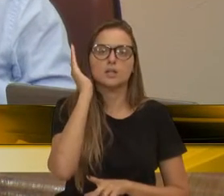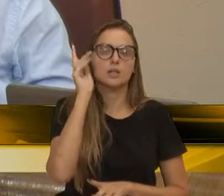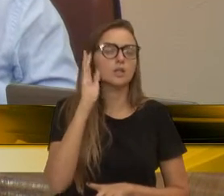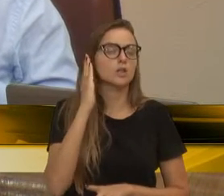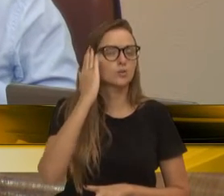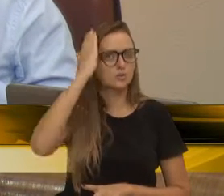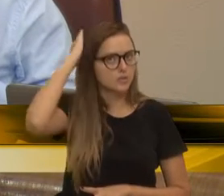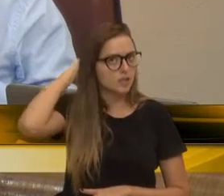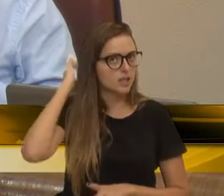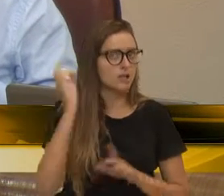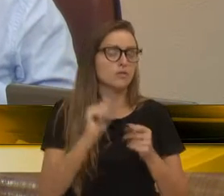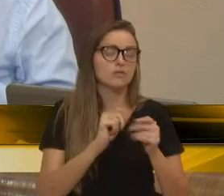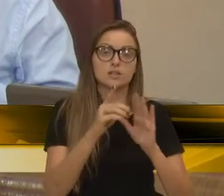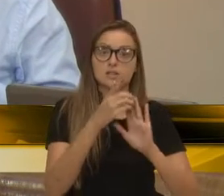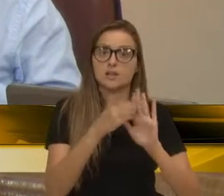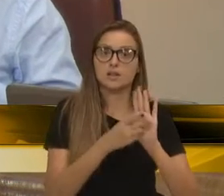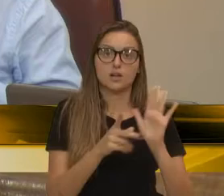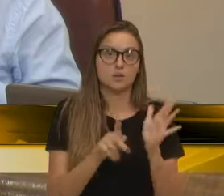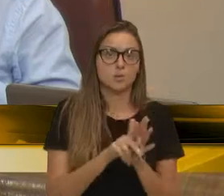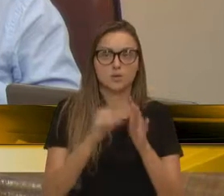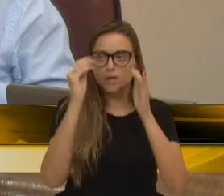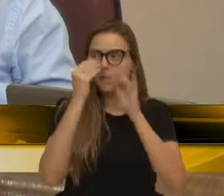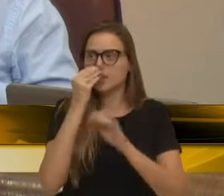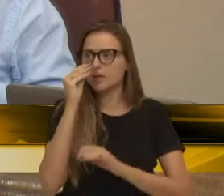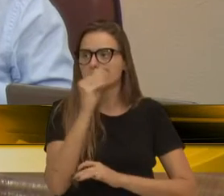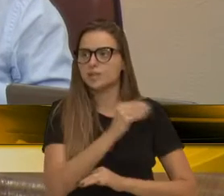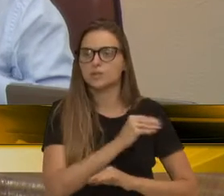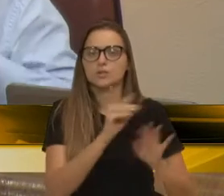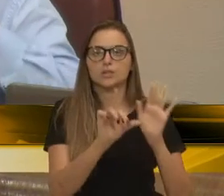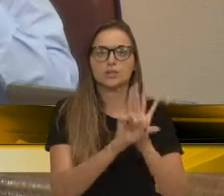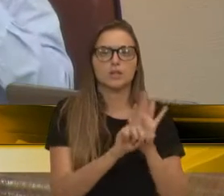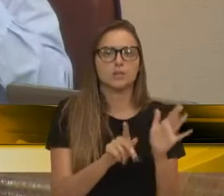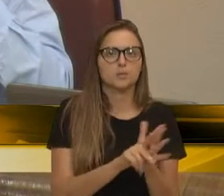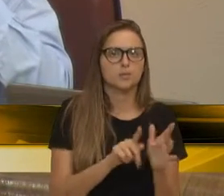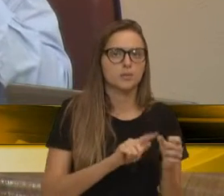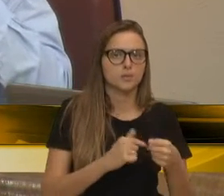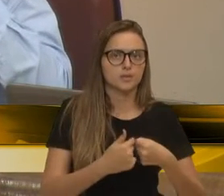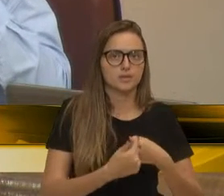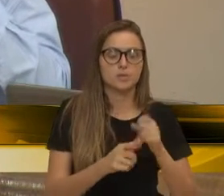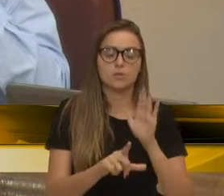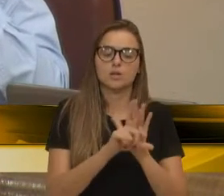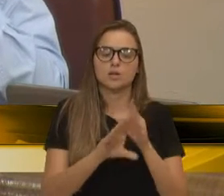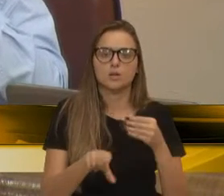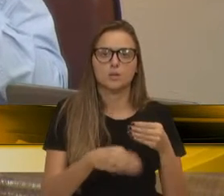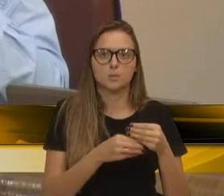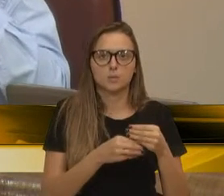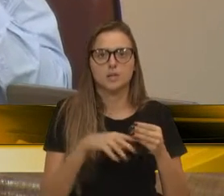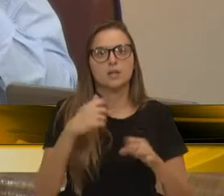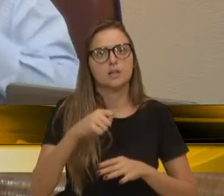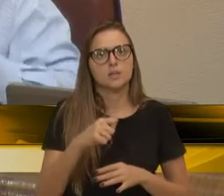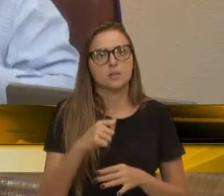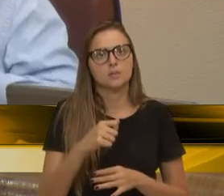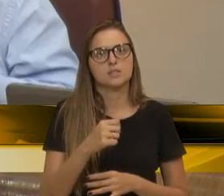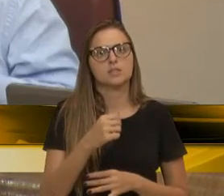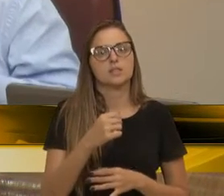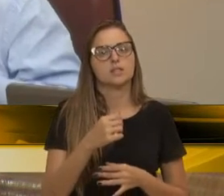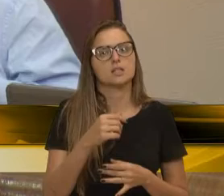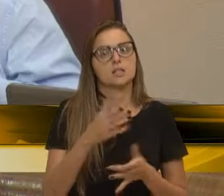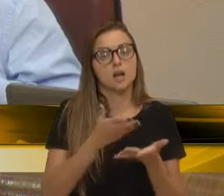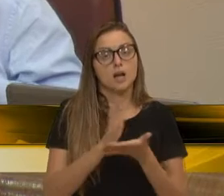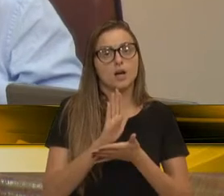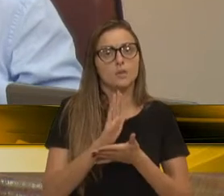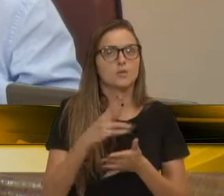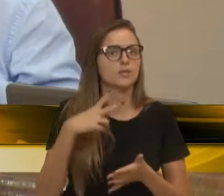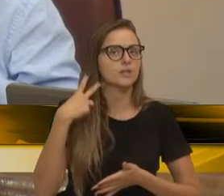conveniência ignorando o código de postura o município aliás uma lei complementar que necessita dois terços da câmara de vereadores